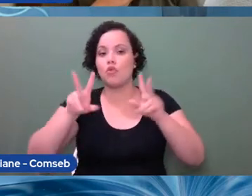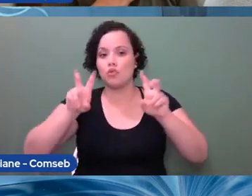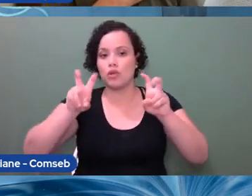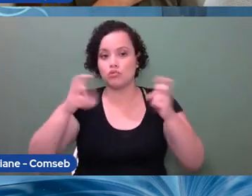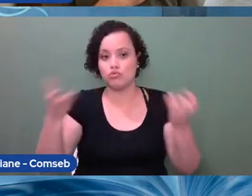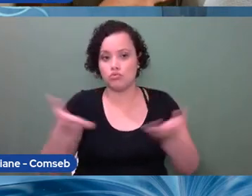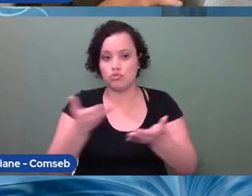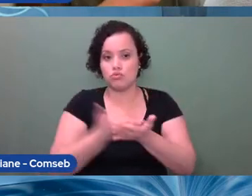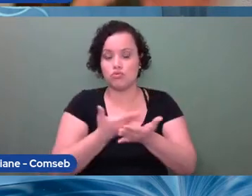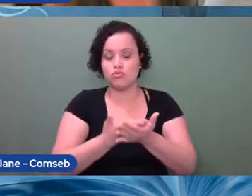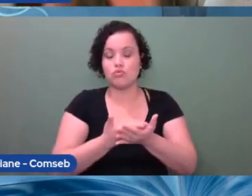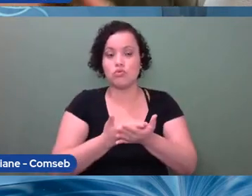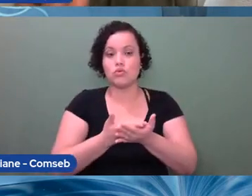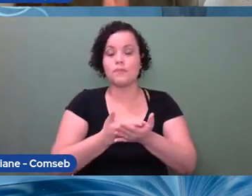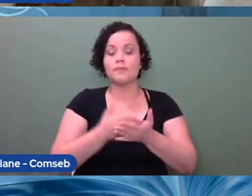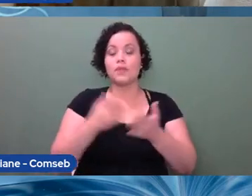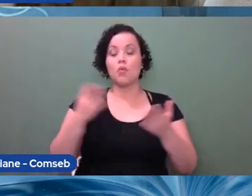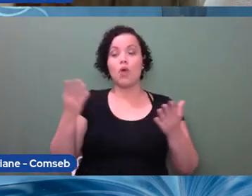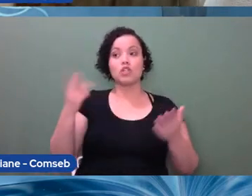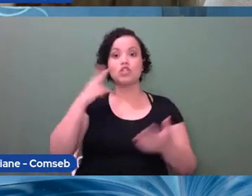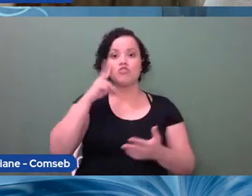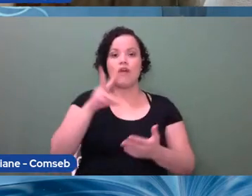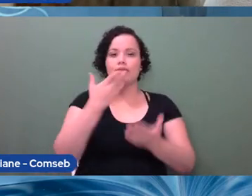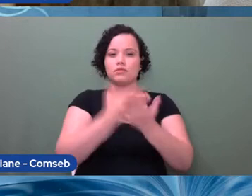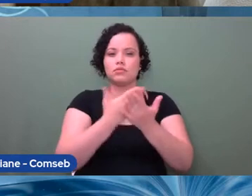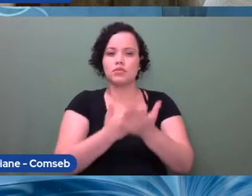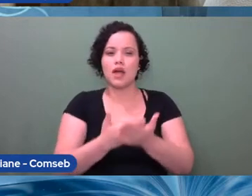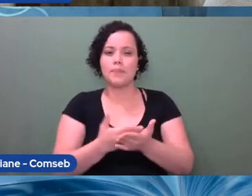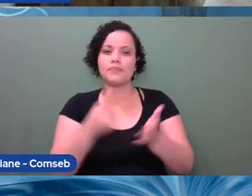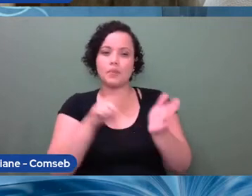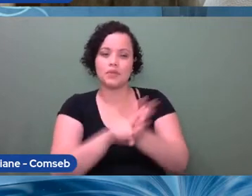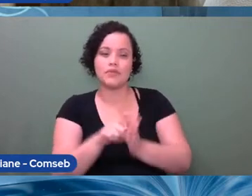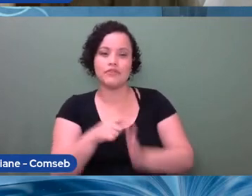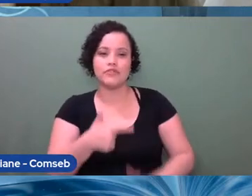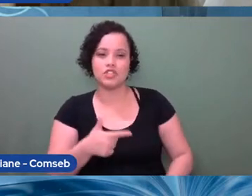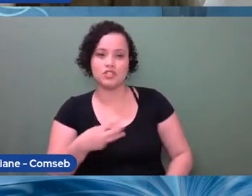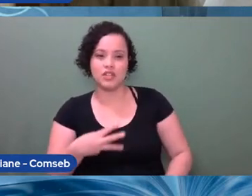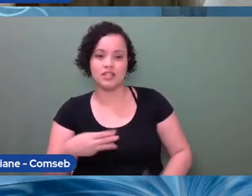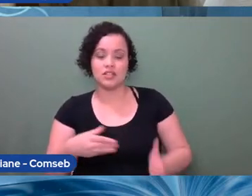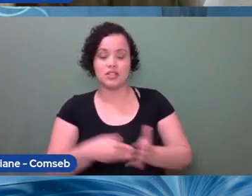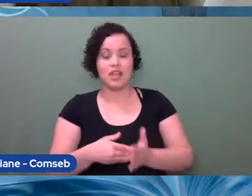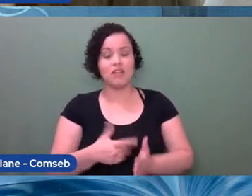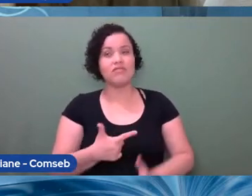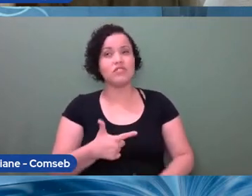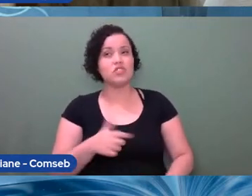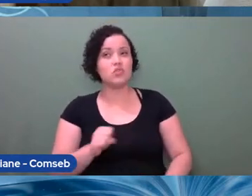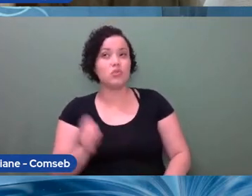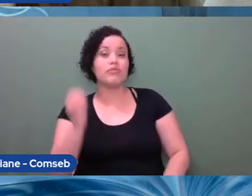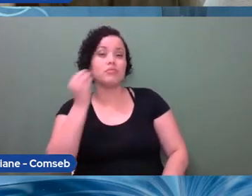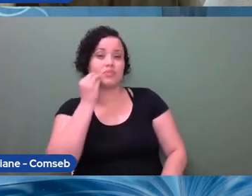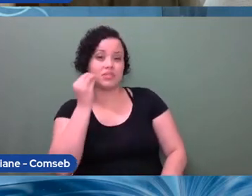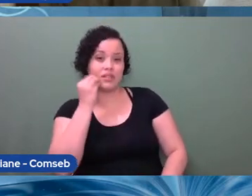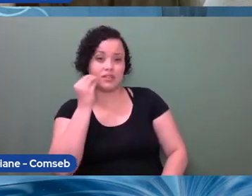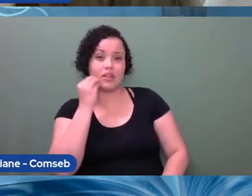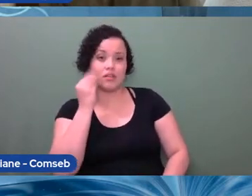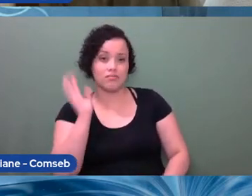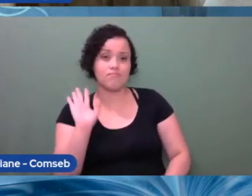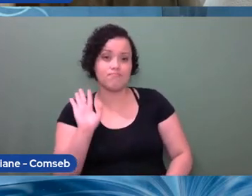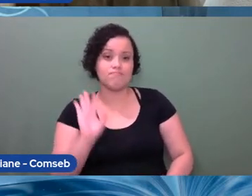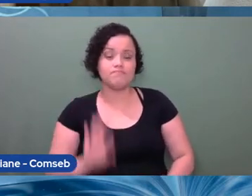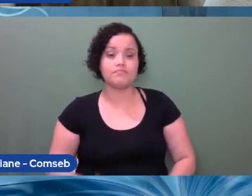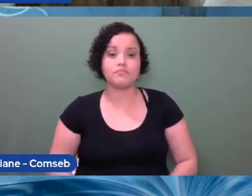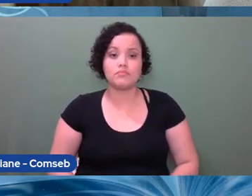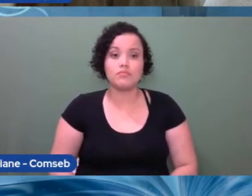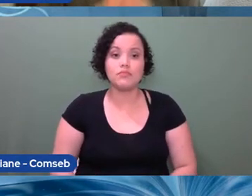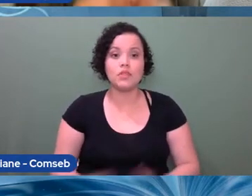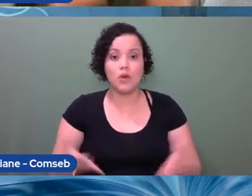das perguntas 23, vamos ver se a gente chega a 28 do Livro dos Espíritos, para quem está acompanhando. E para o Júlio, a gente vai largar a